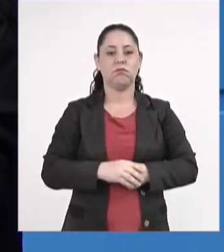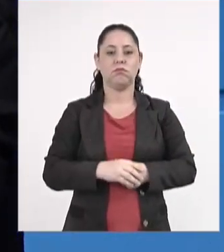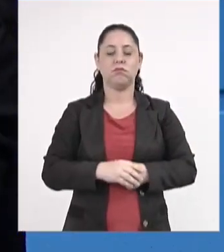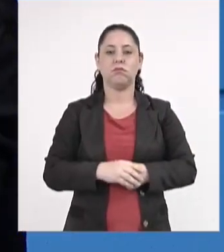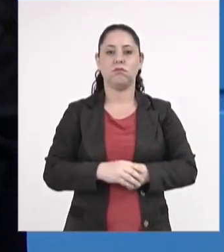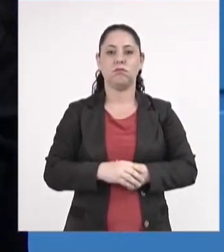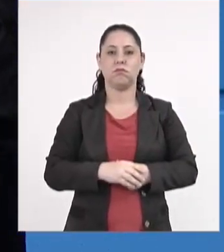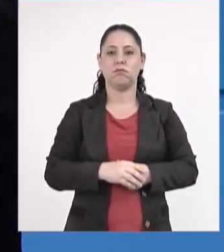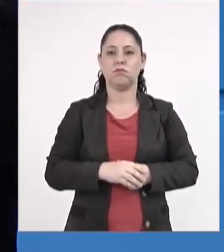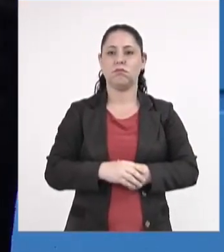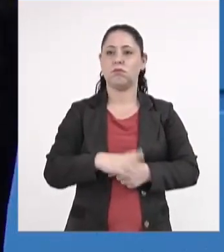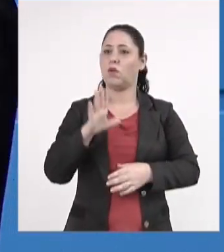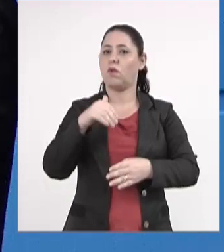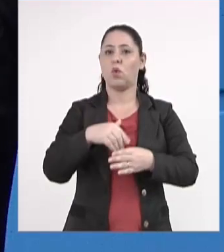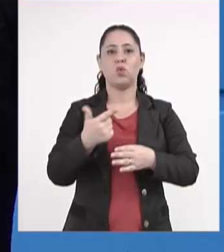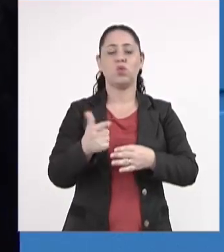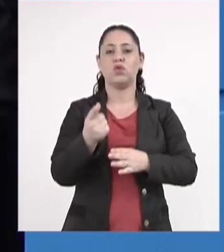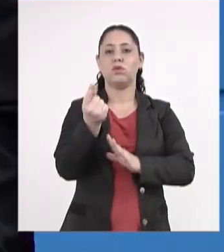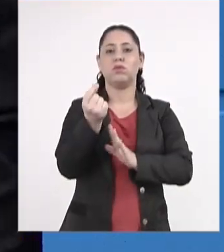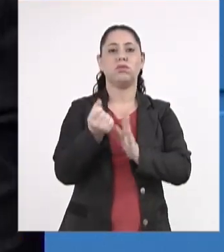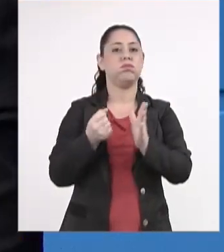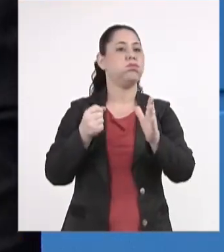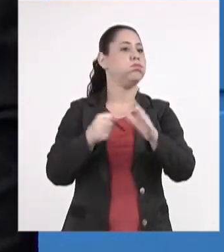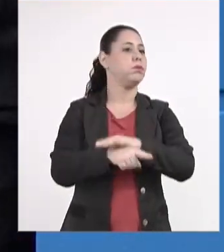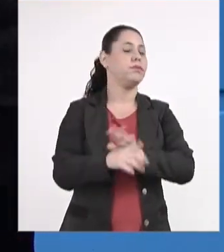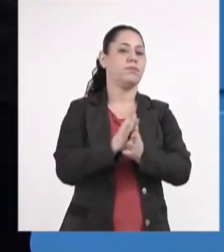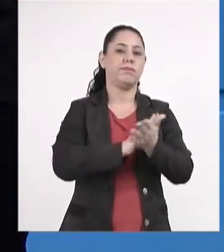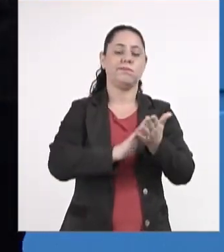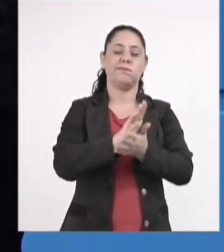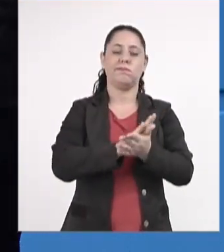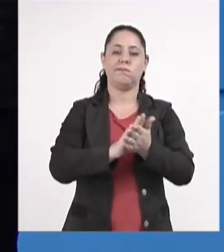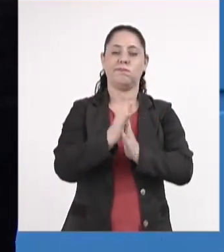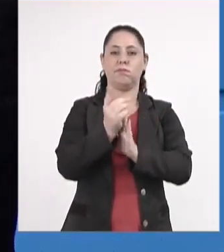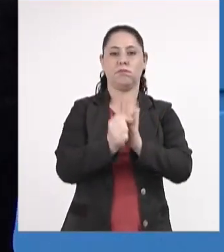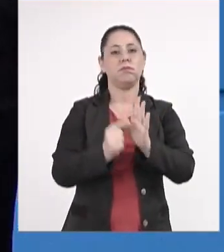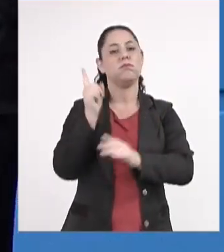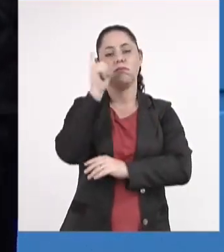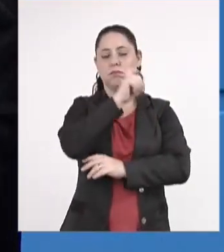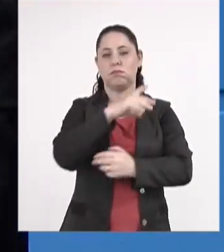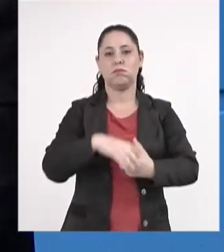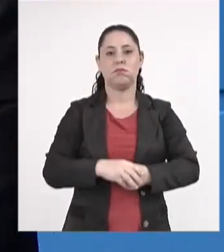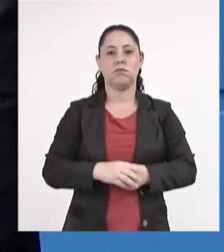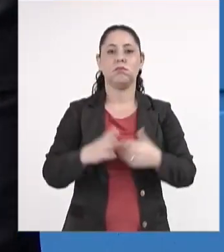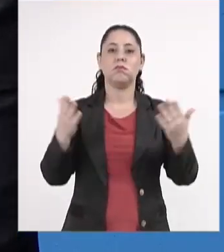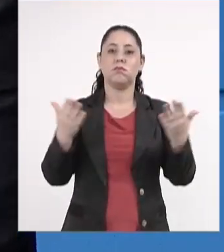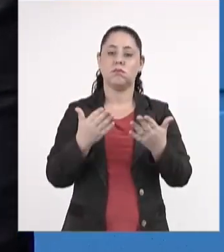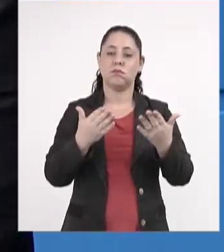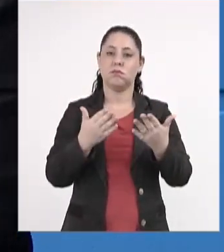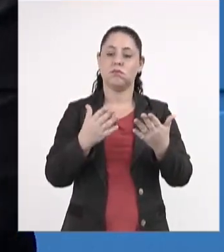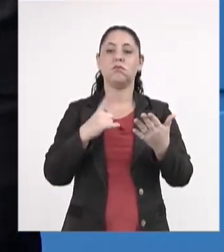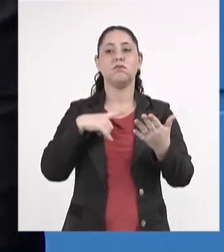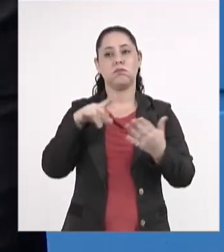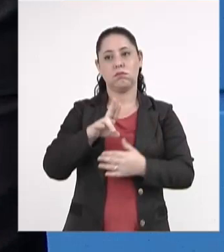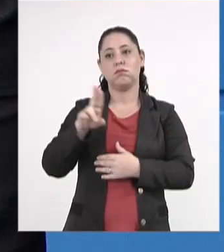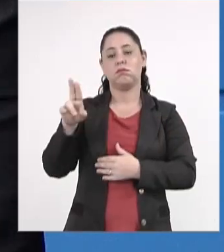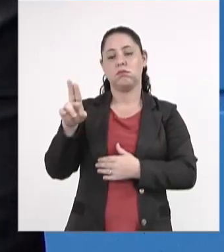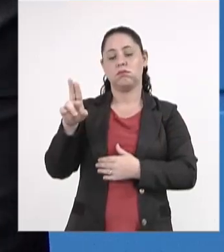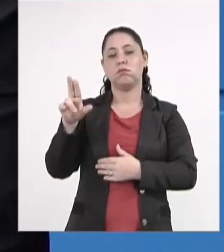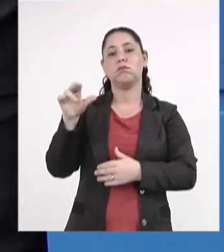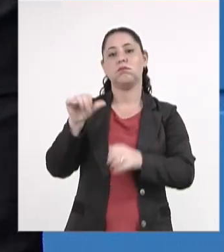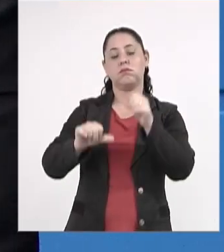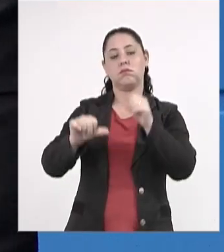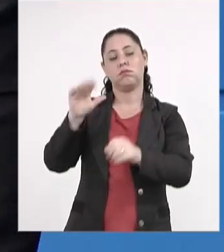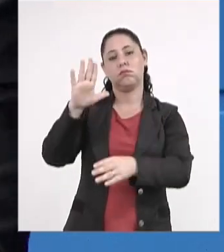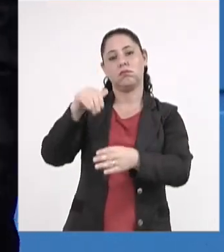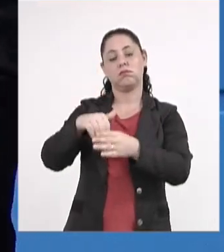vossa excelência também disputando com a gente não tinha fundo partidário não nada e a formação muito difícil agora as candidatas tiveram o nome apreciado